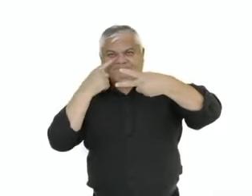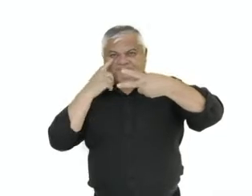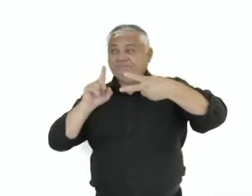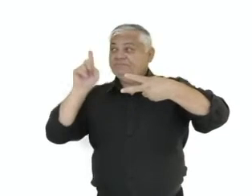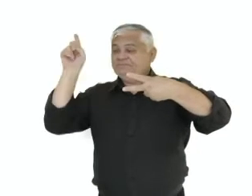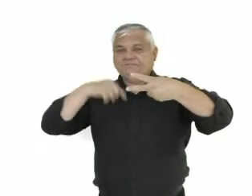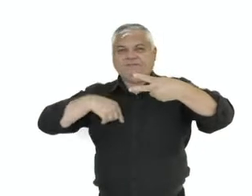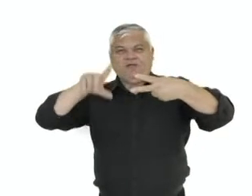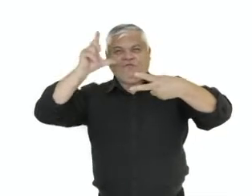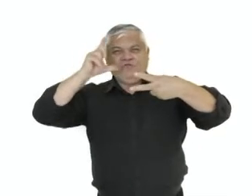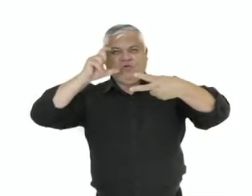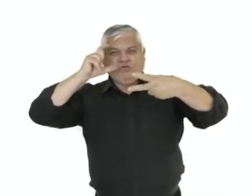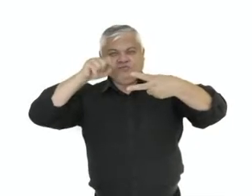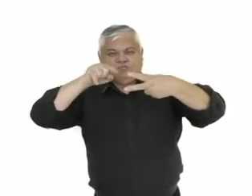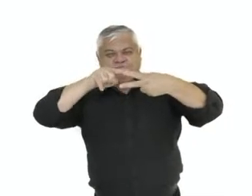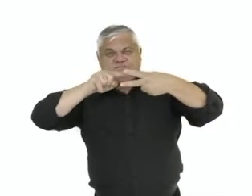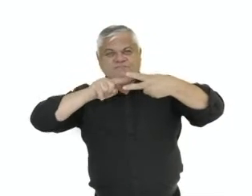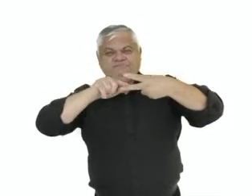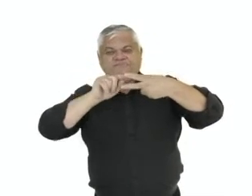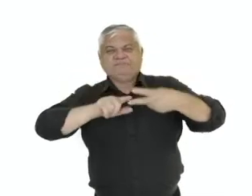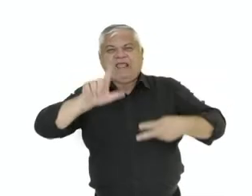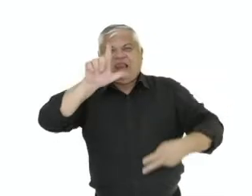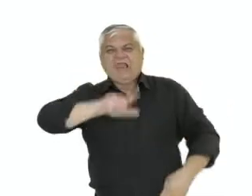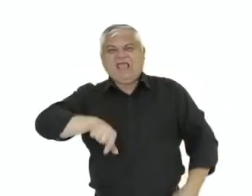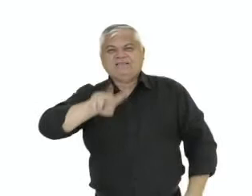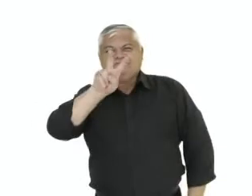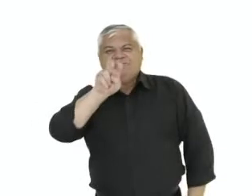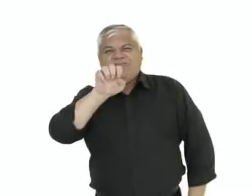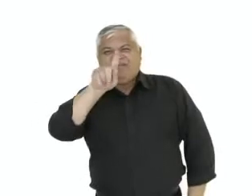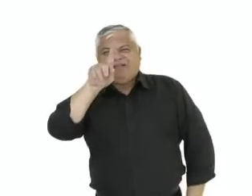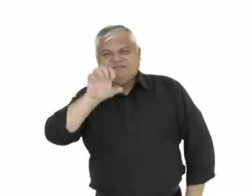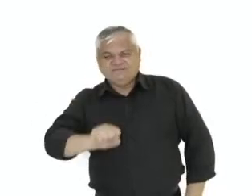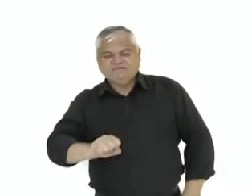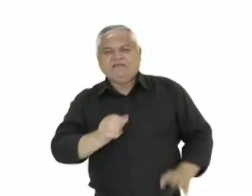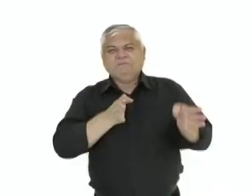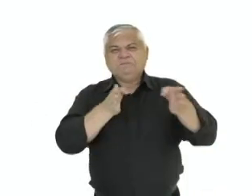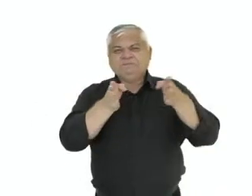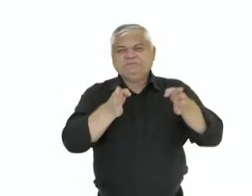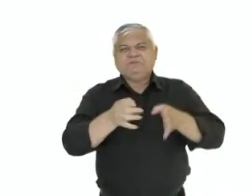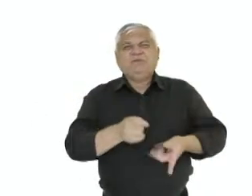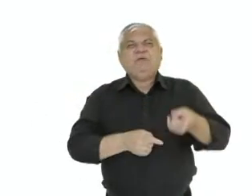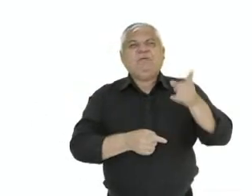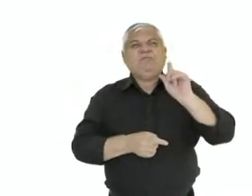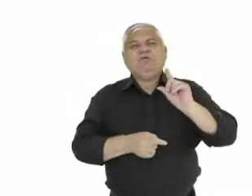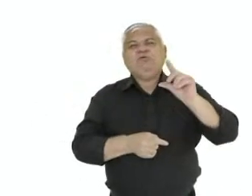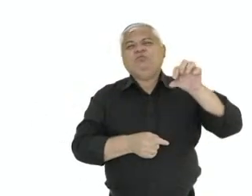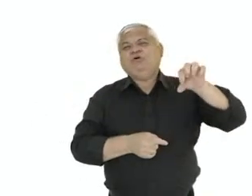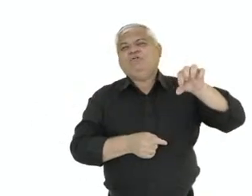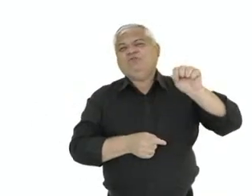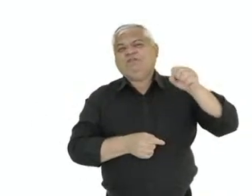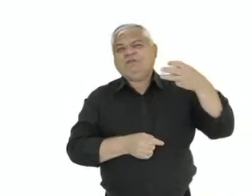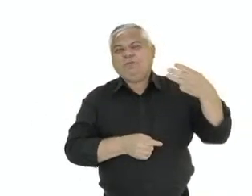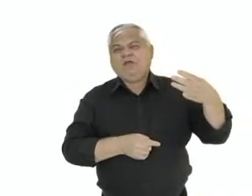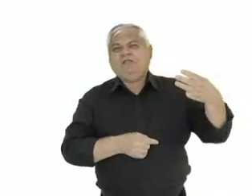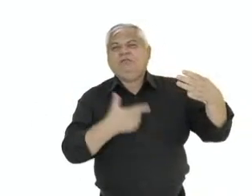para você, nós temos a cidade de Las Vegas, entre 1984 e 2011. Então a gente vai perceber que na imagem que